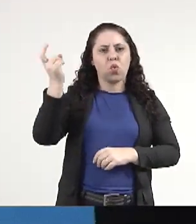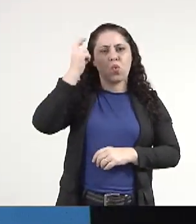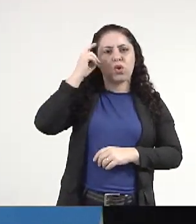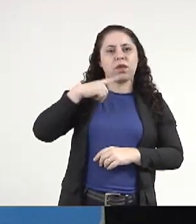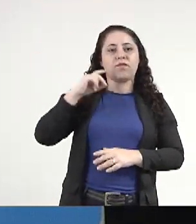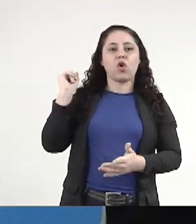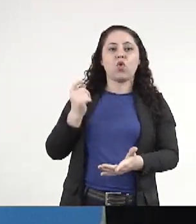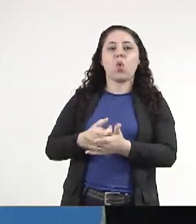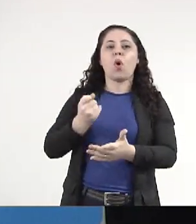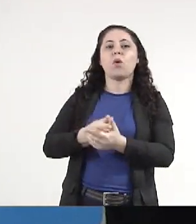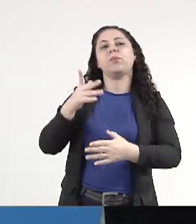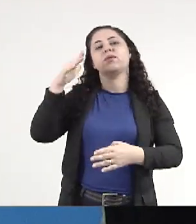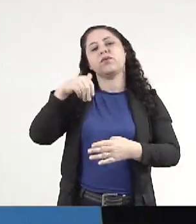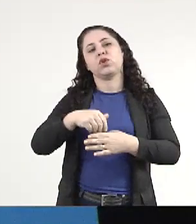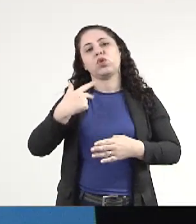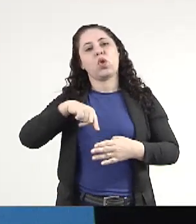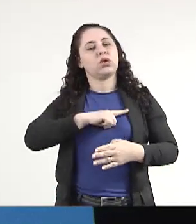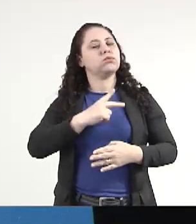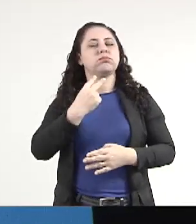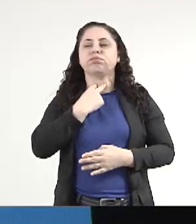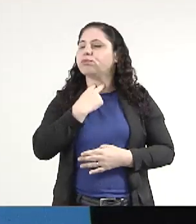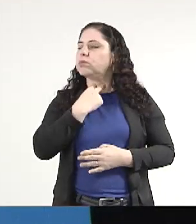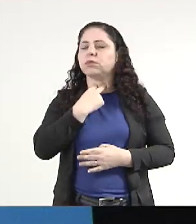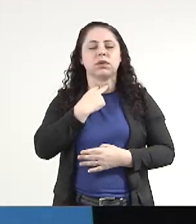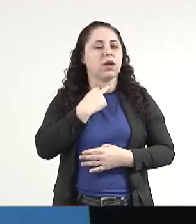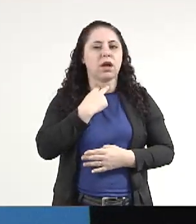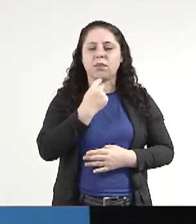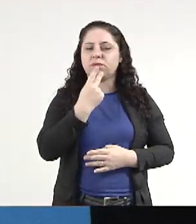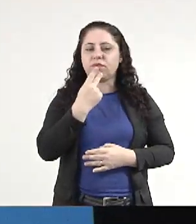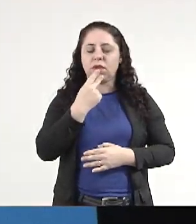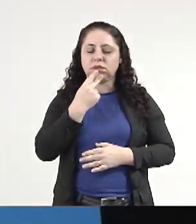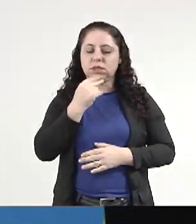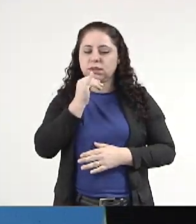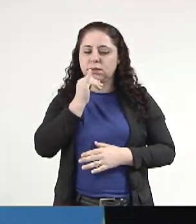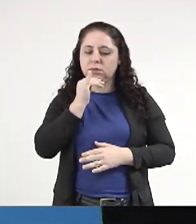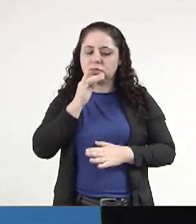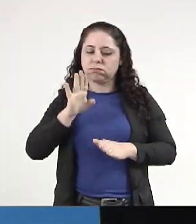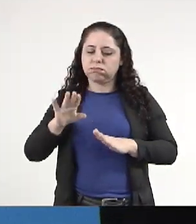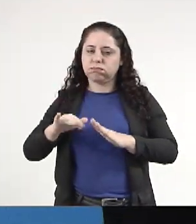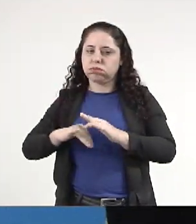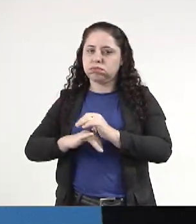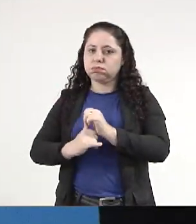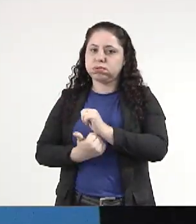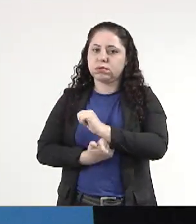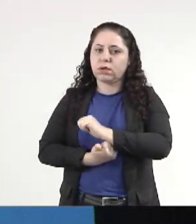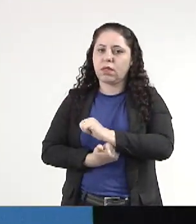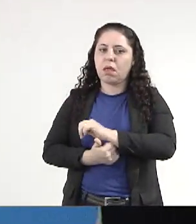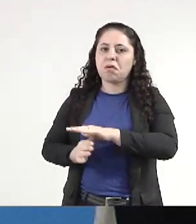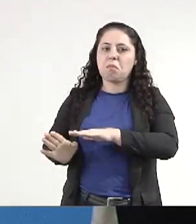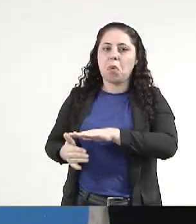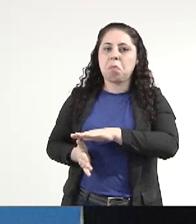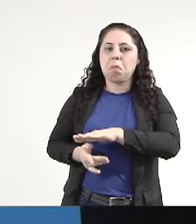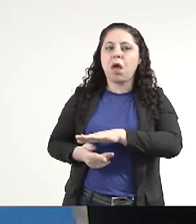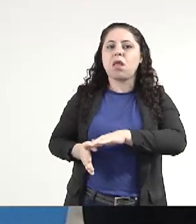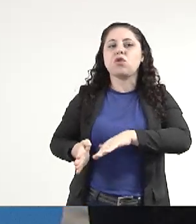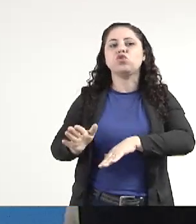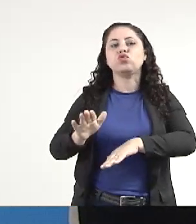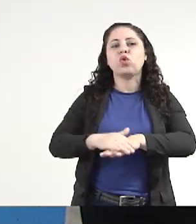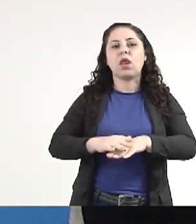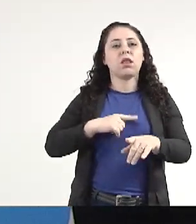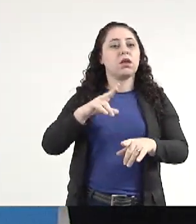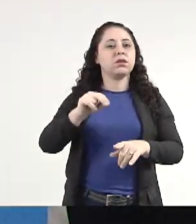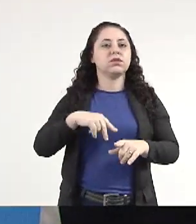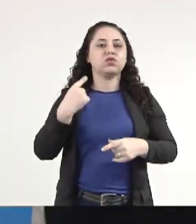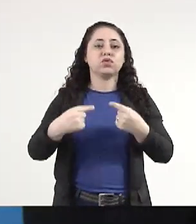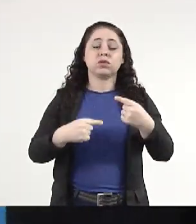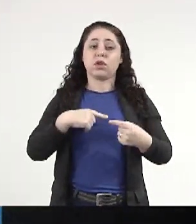de compra de votos e nós não podemos colocar isso embaixo do tapete. Isso precisa ser debatido, precisa ser discutido e a